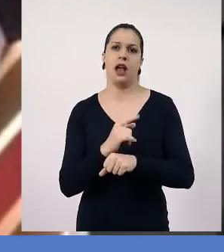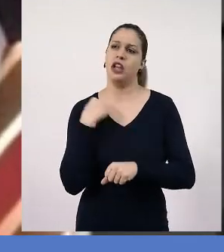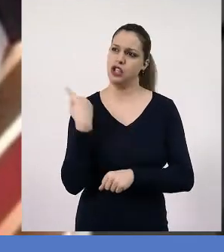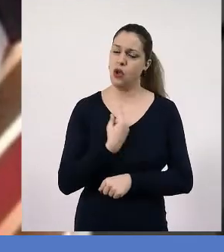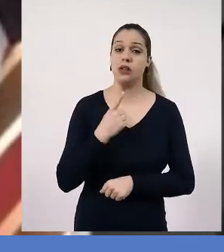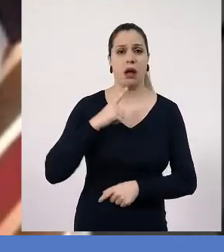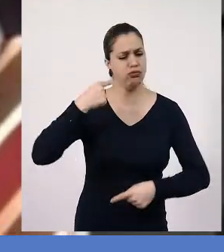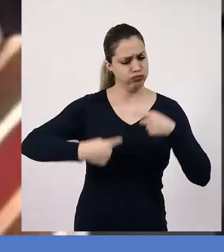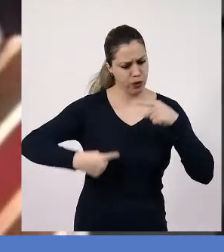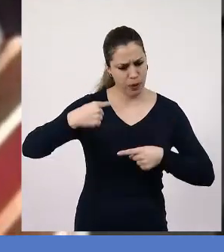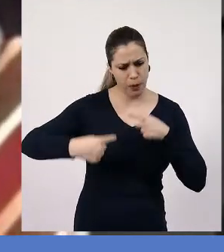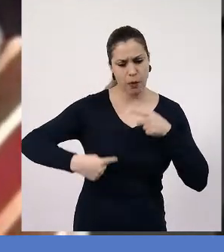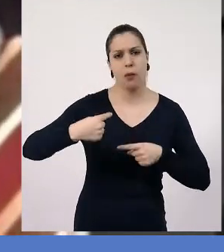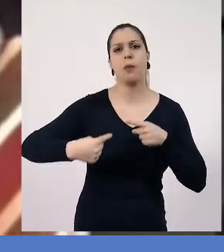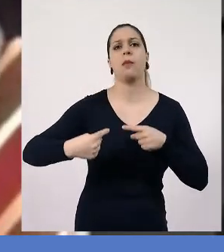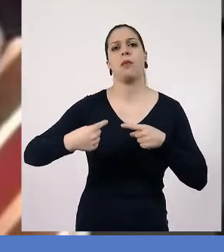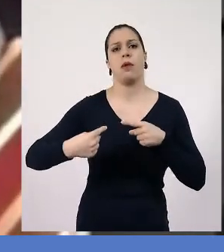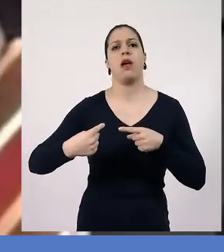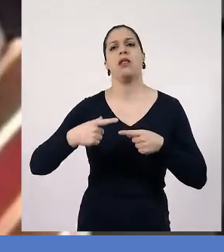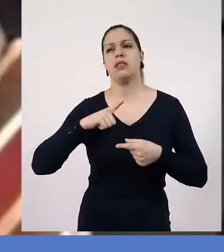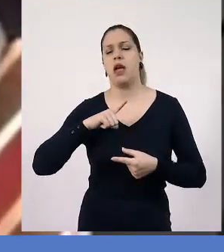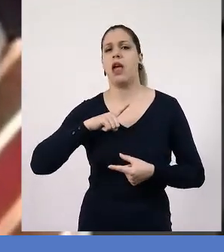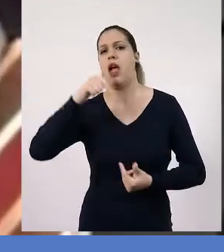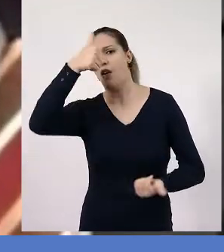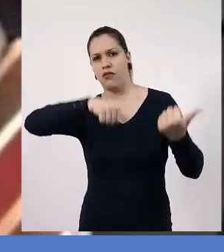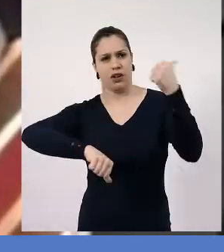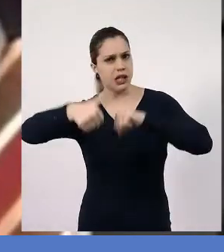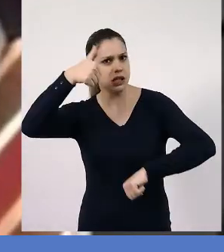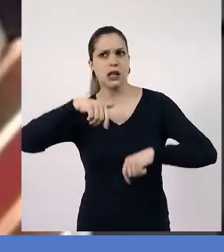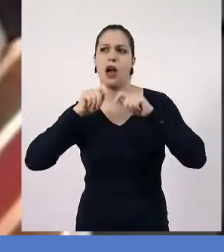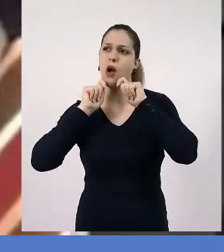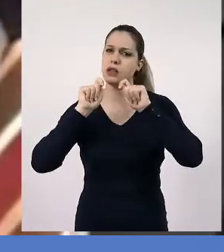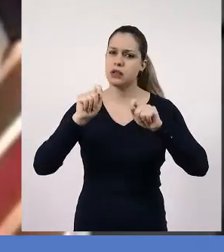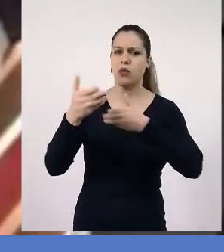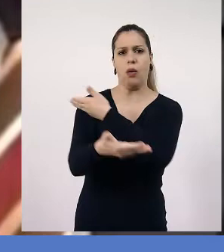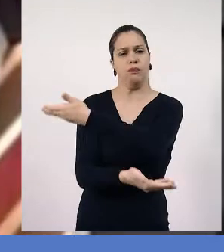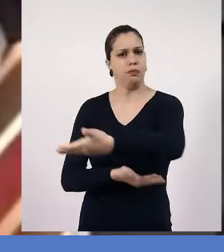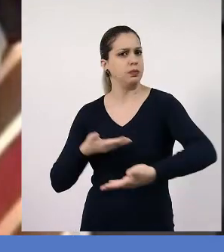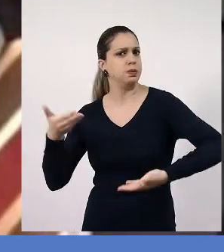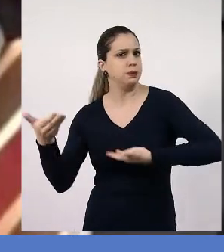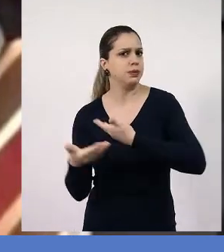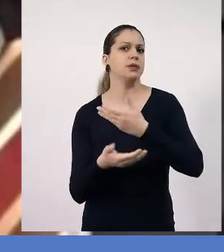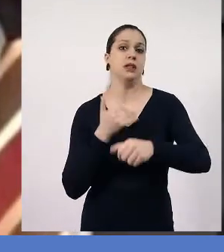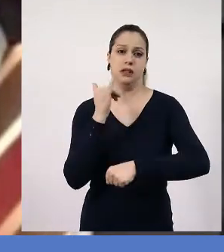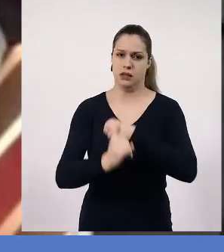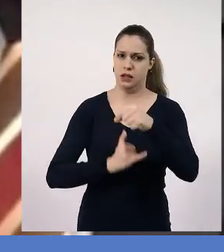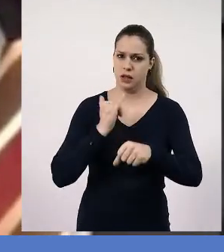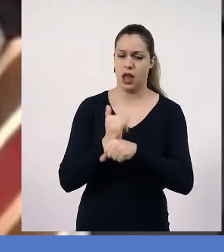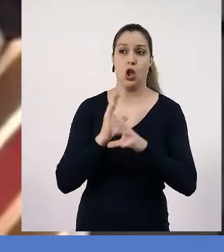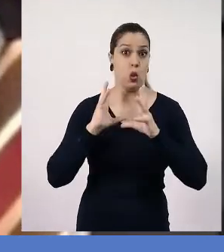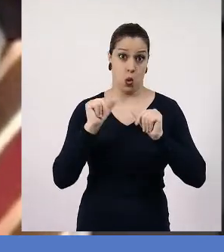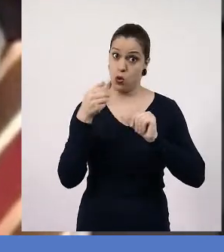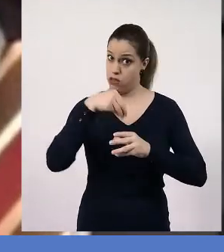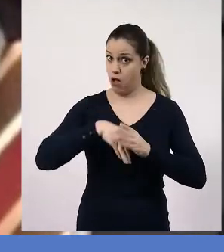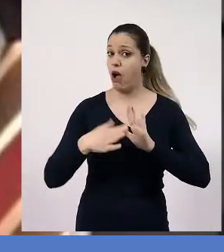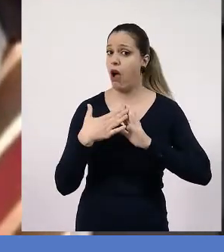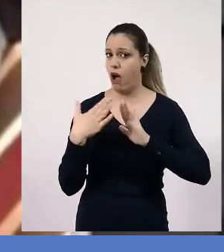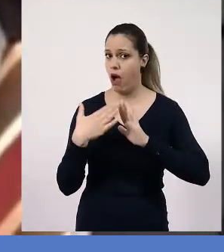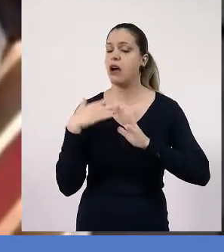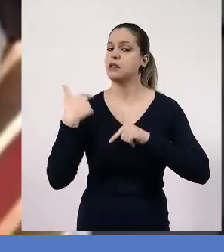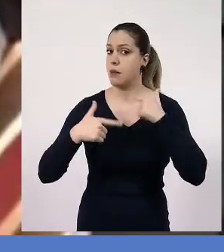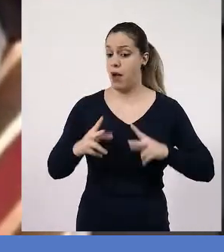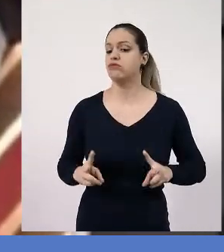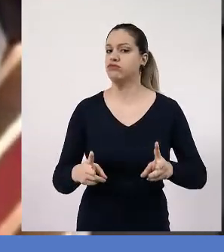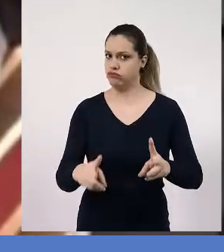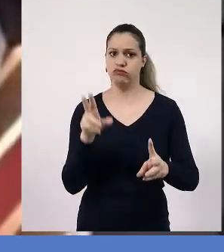de assessores, eles também emitem parecer para a gente, passam, discutem, a gente abre as discussões, todo mundo home office, para que a gente possa